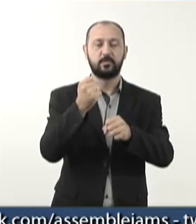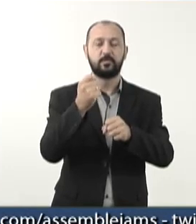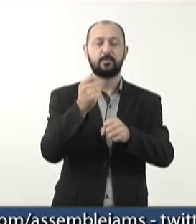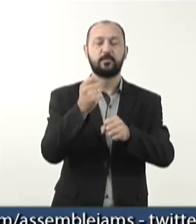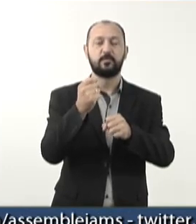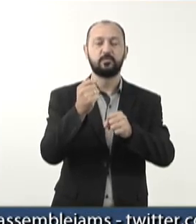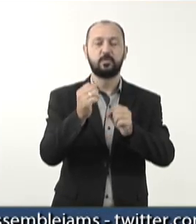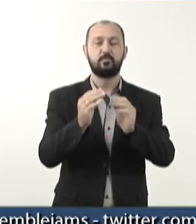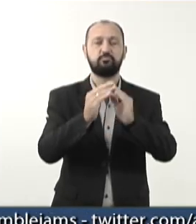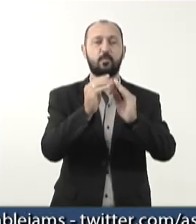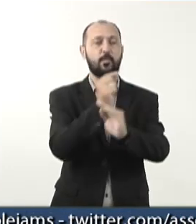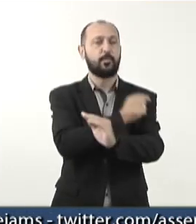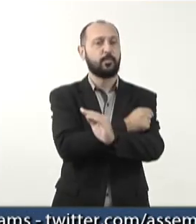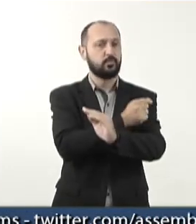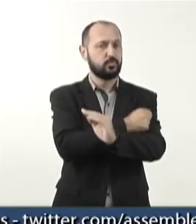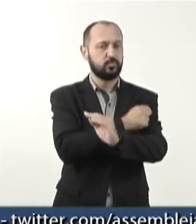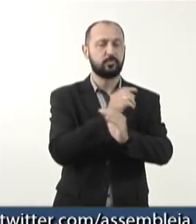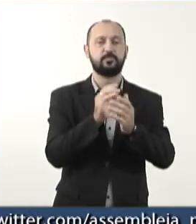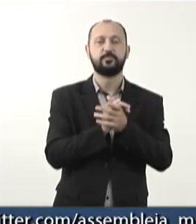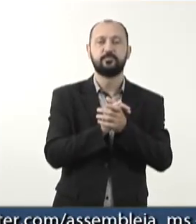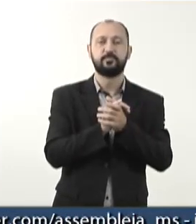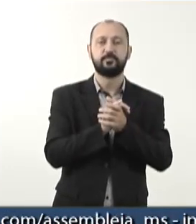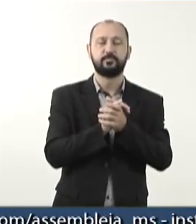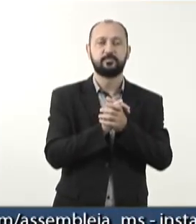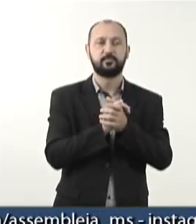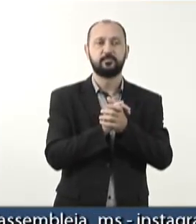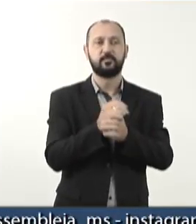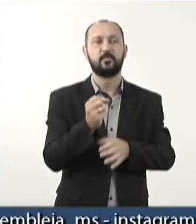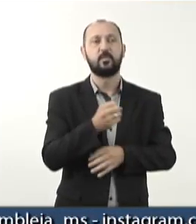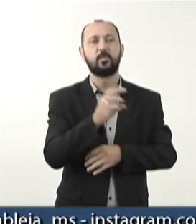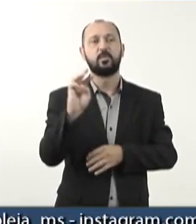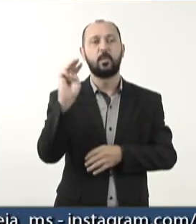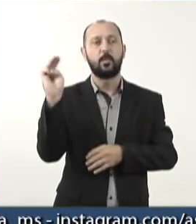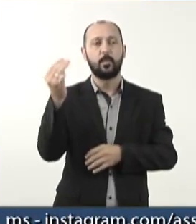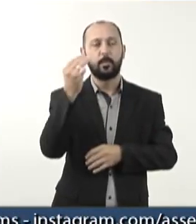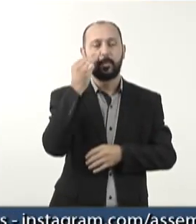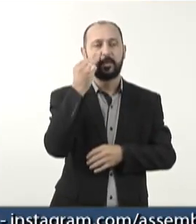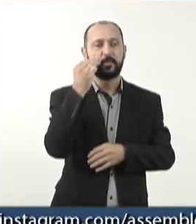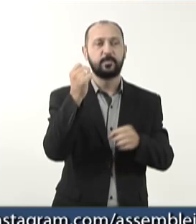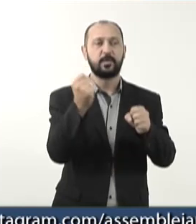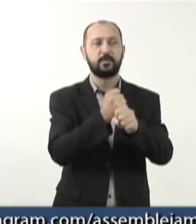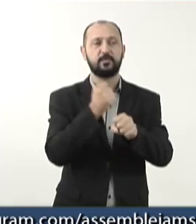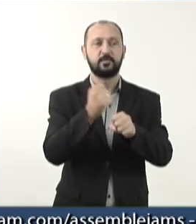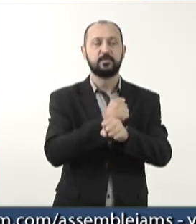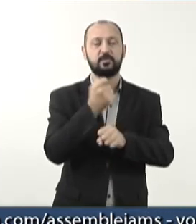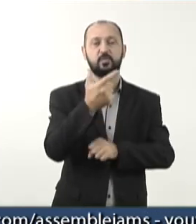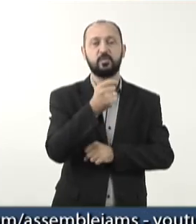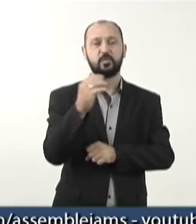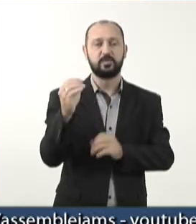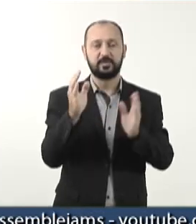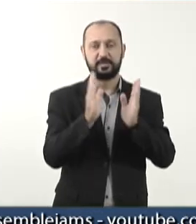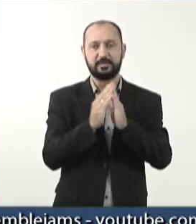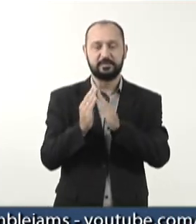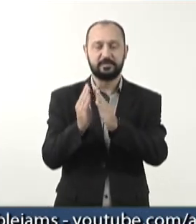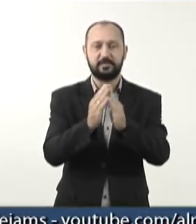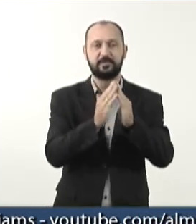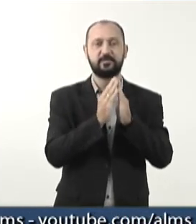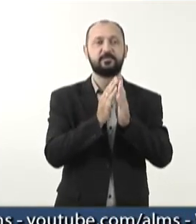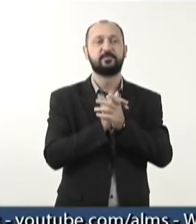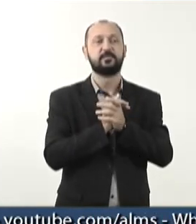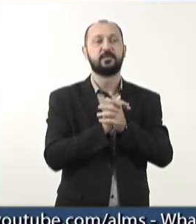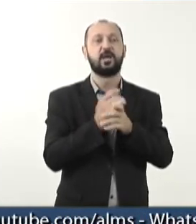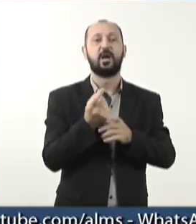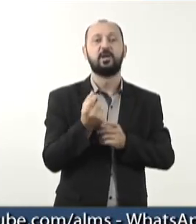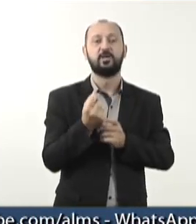saúde e também mais não sei quantos milhões para construir mais 200 casas na reserva, que é dinheiro